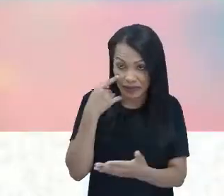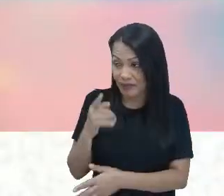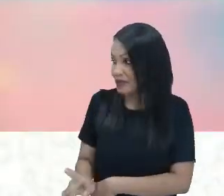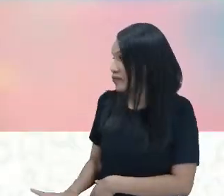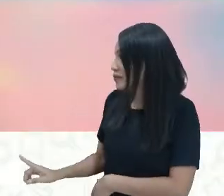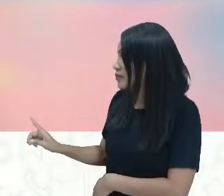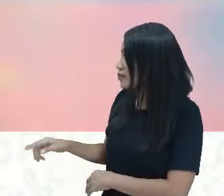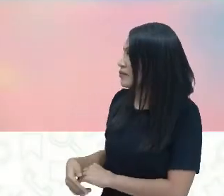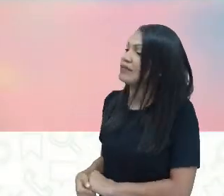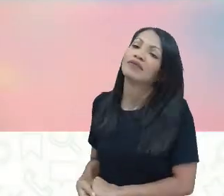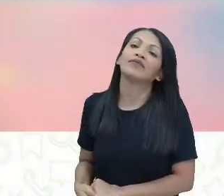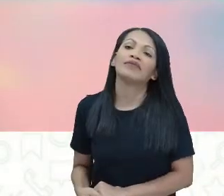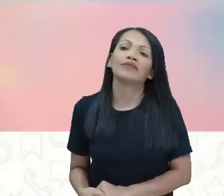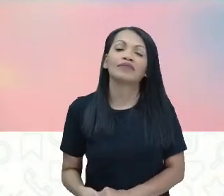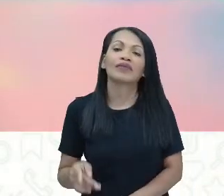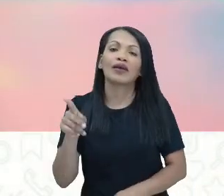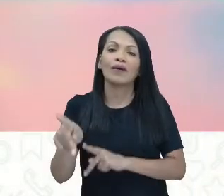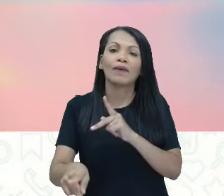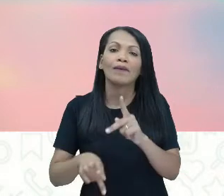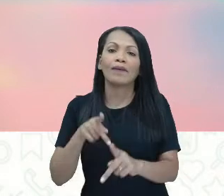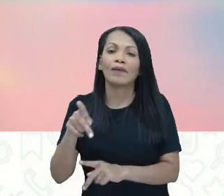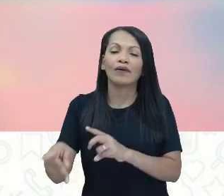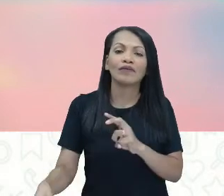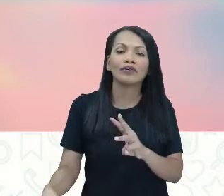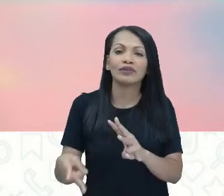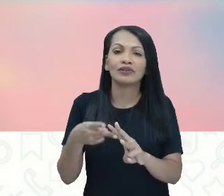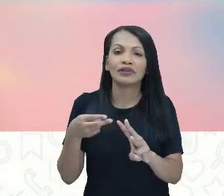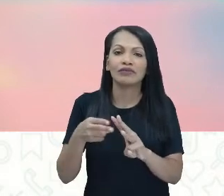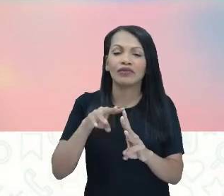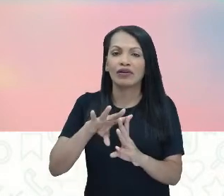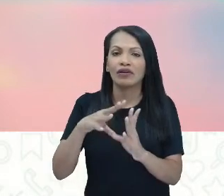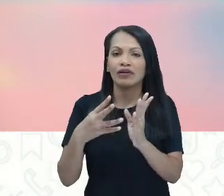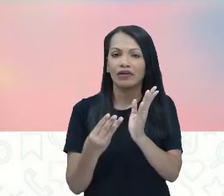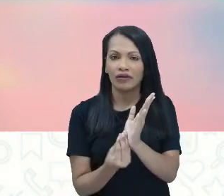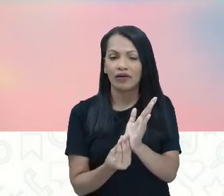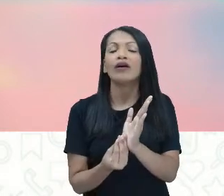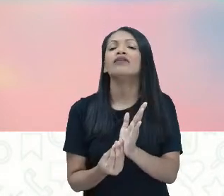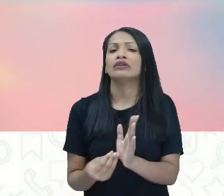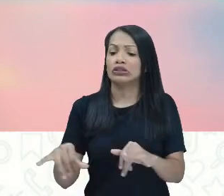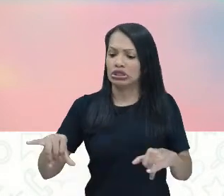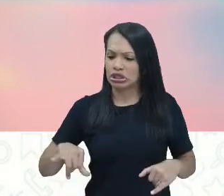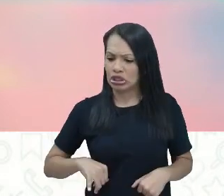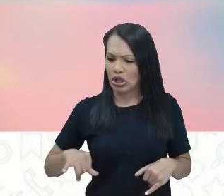só, os povos indígenas e quilombolas sofrem preconceitos